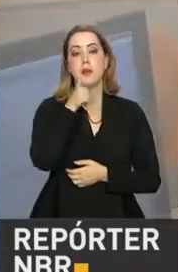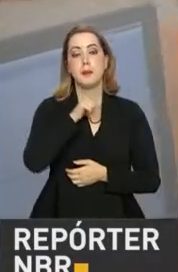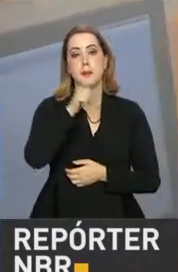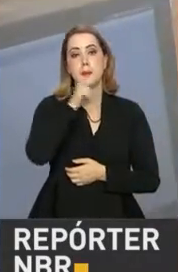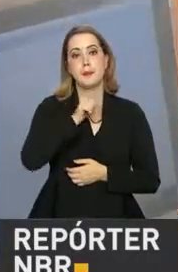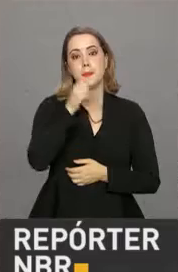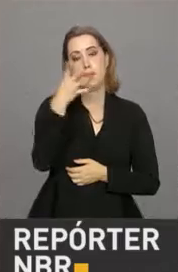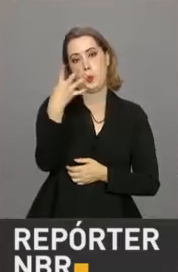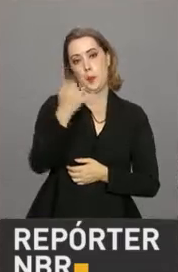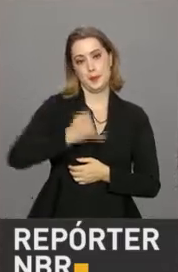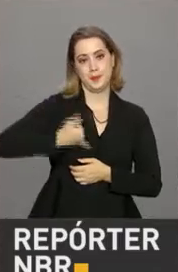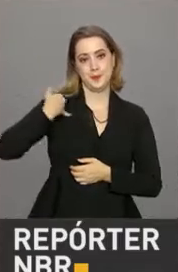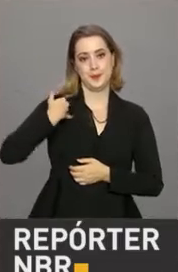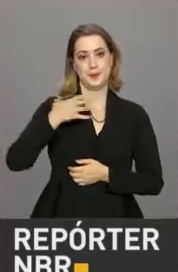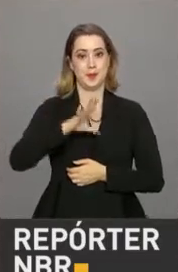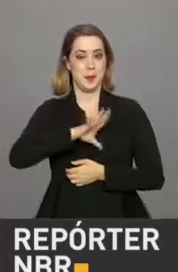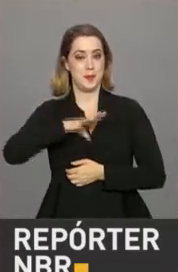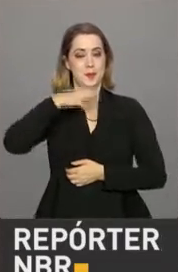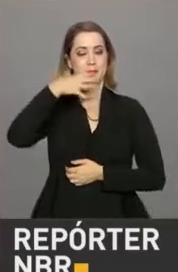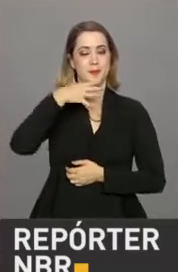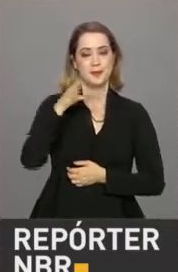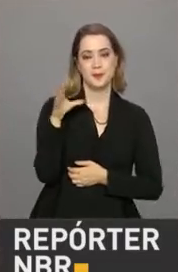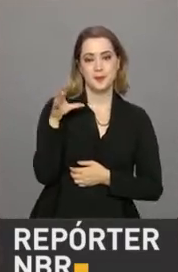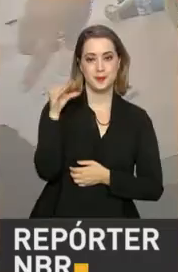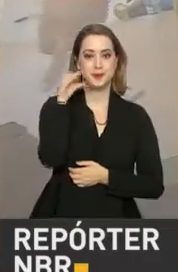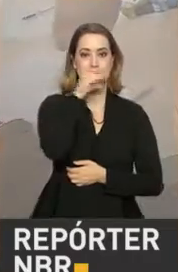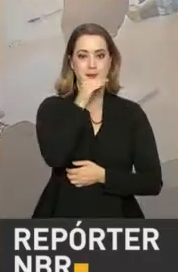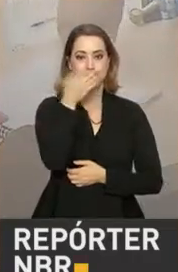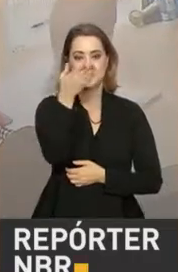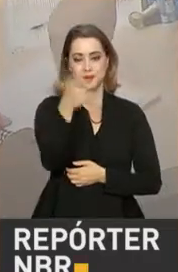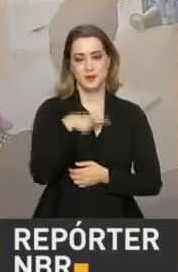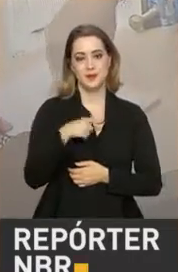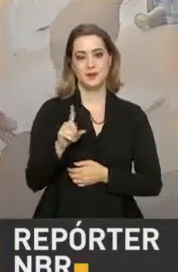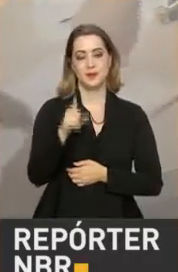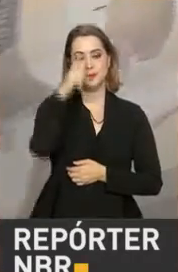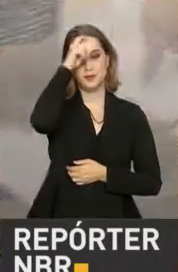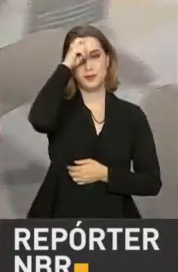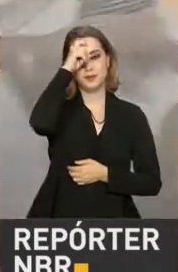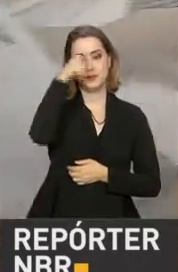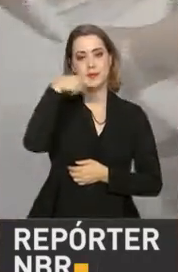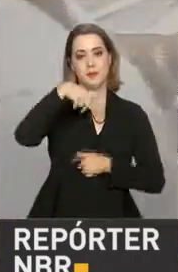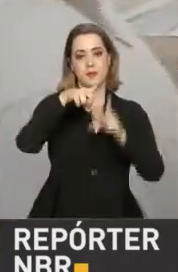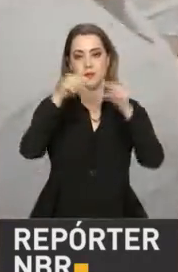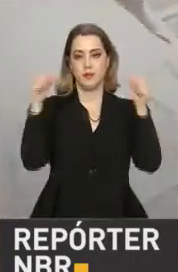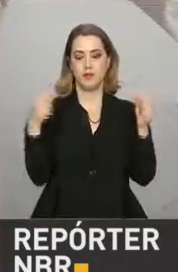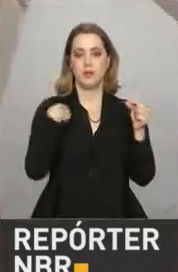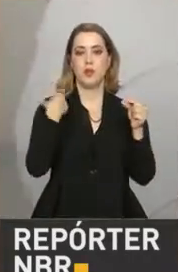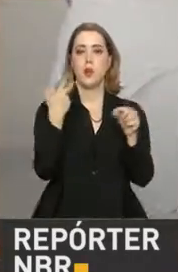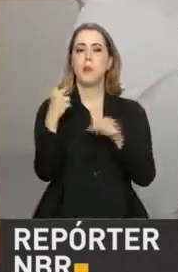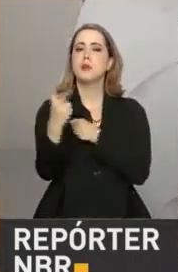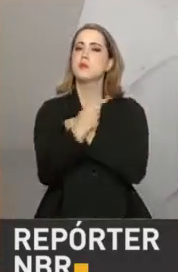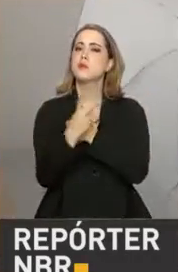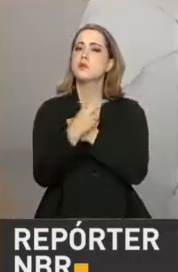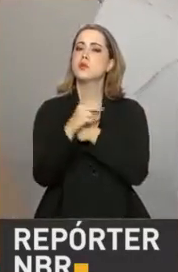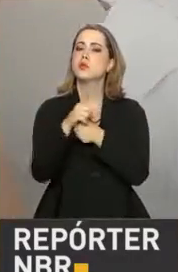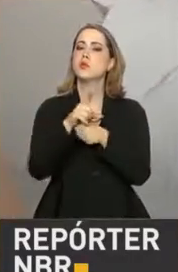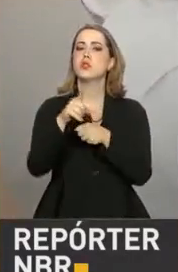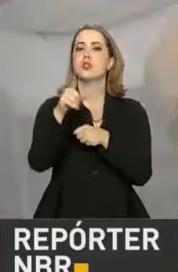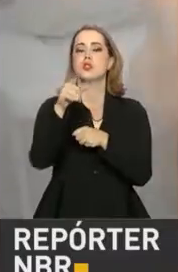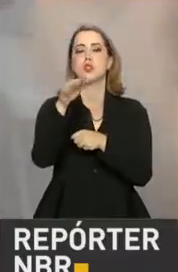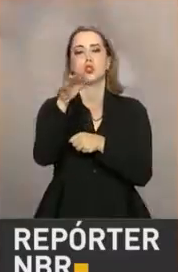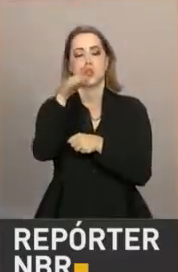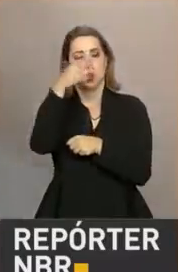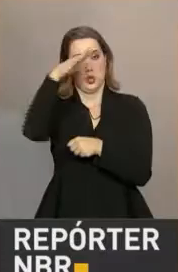anos mas a coragem é de gente grande ela foi com a mãe neste posto de saúde em brasília para se proteger contra a febre amarela